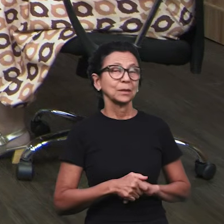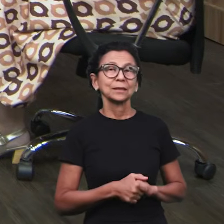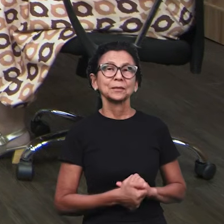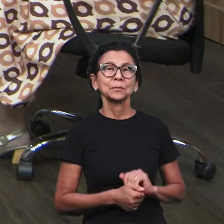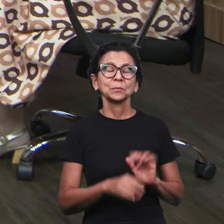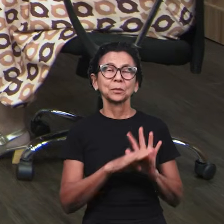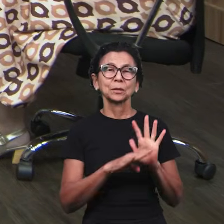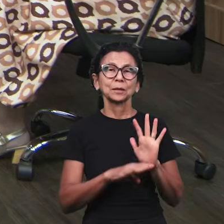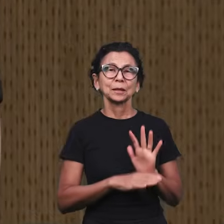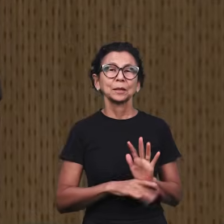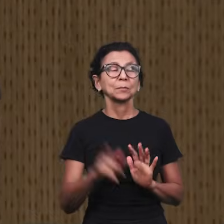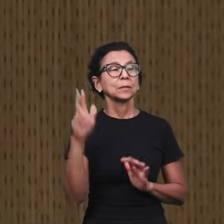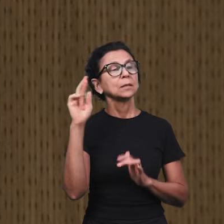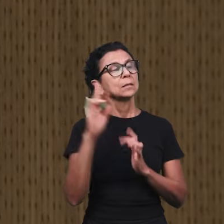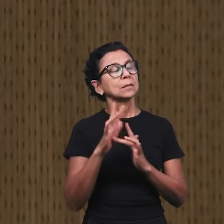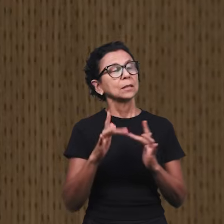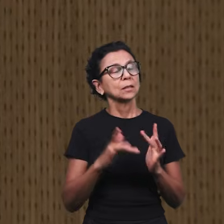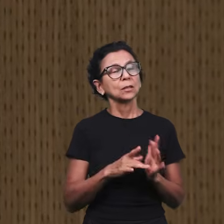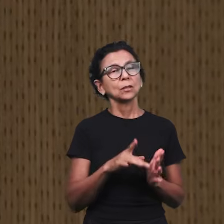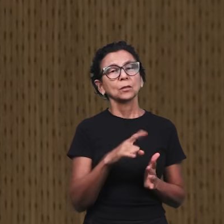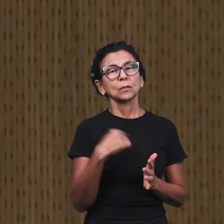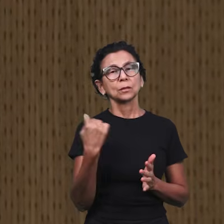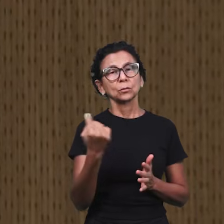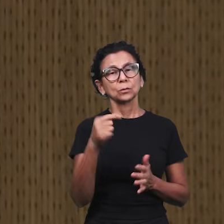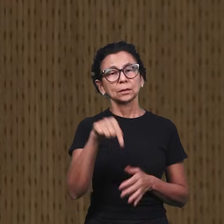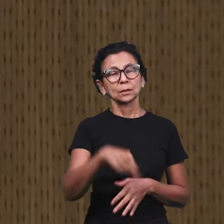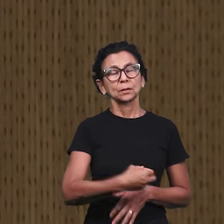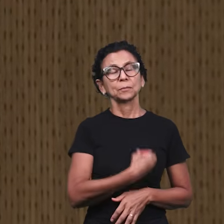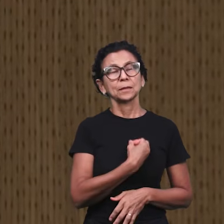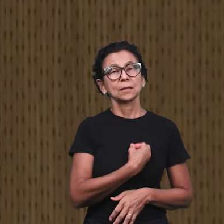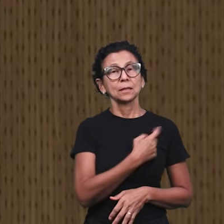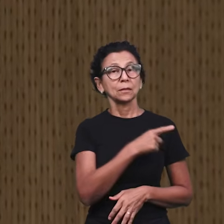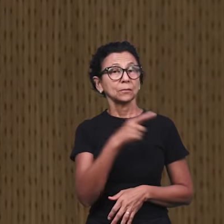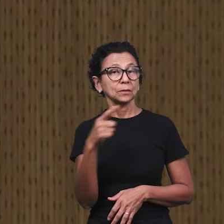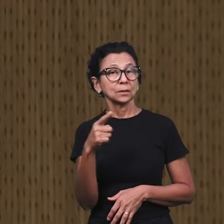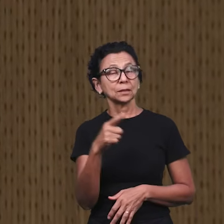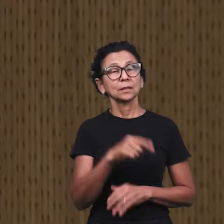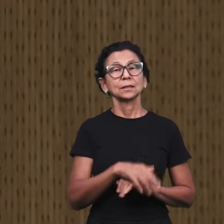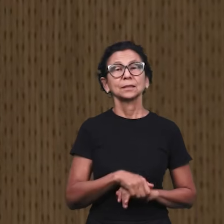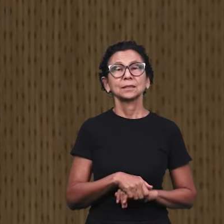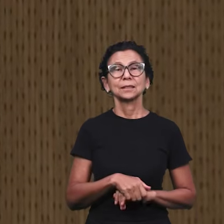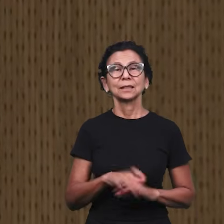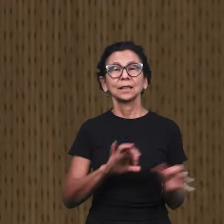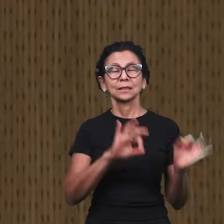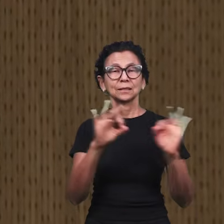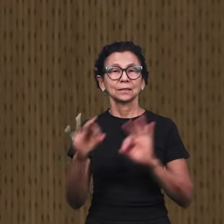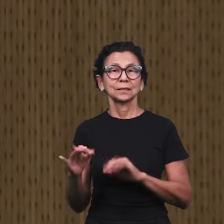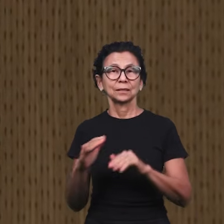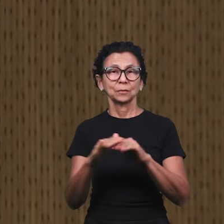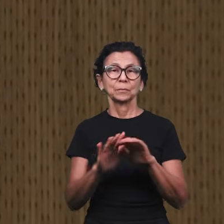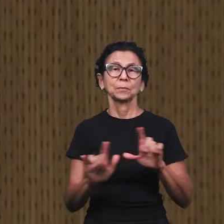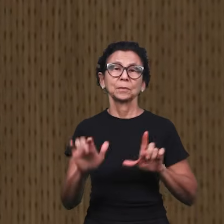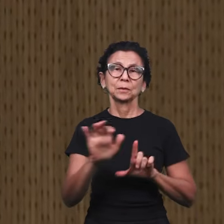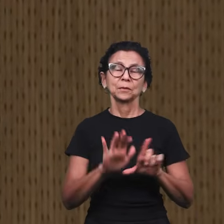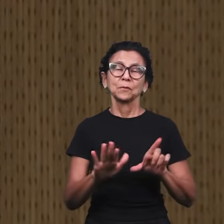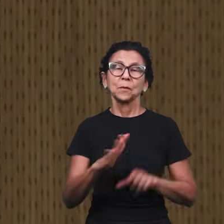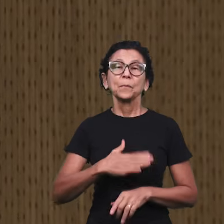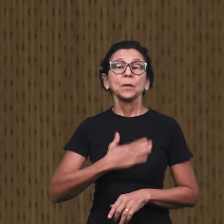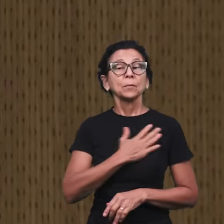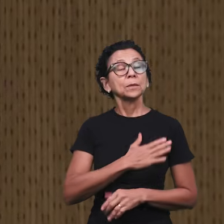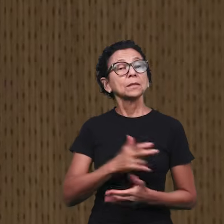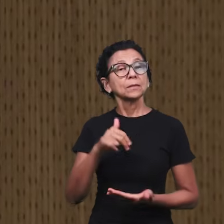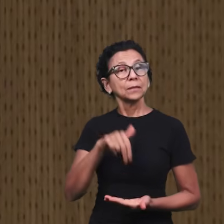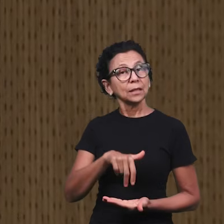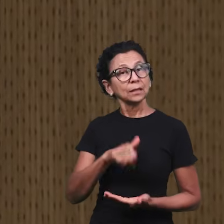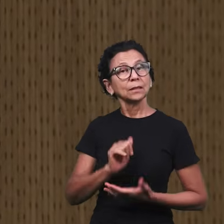pastor, aos jovens, Pai do Senhor, a você que nos assiste por todas as nossas plataformas. É um prazer estarmos aqui em mais um programa e